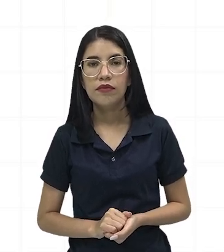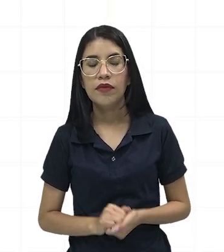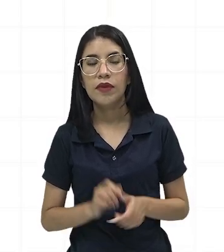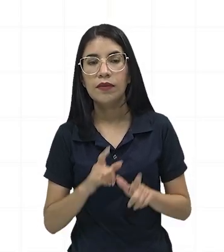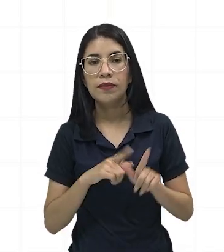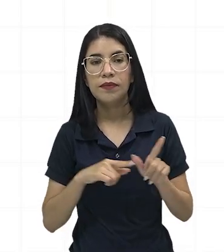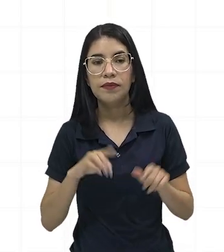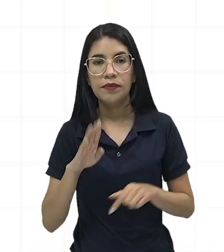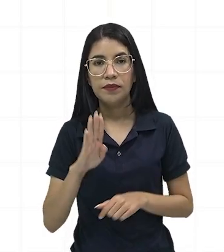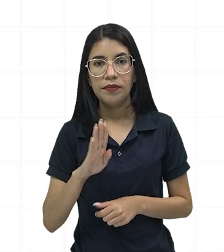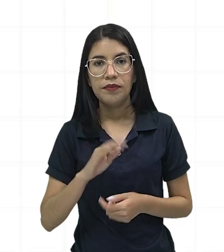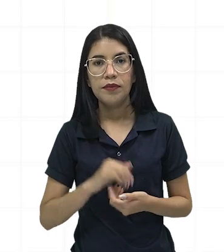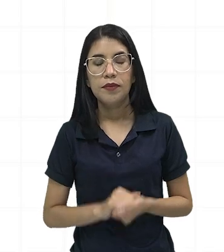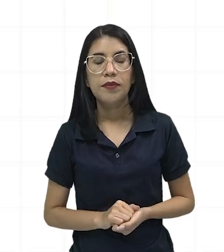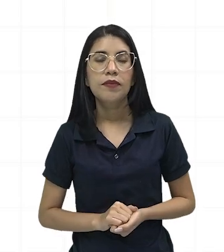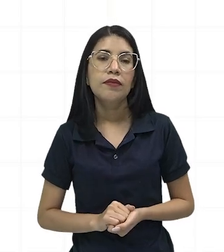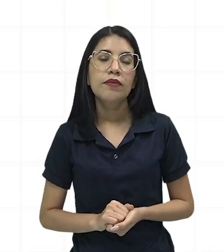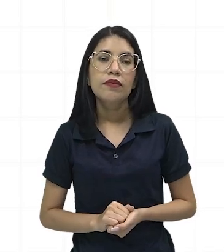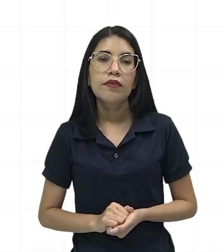letra B.